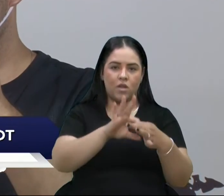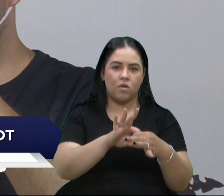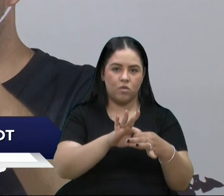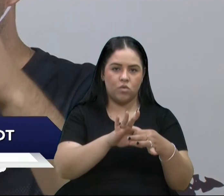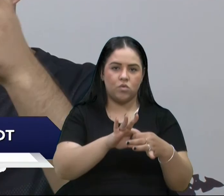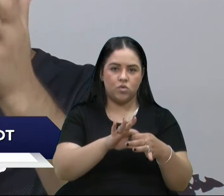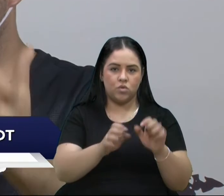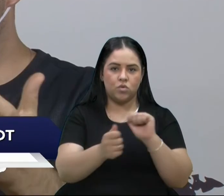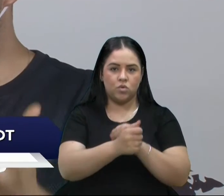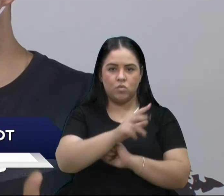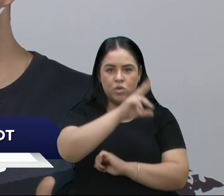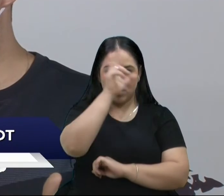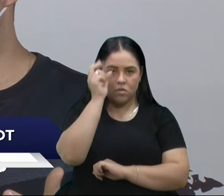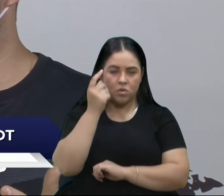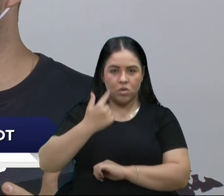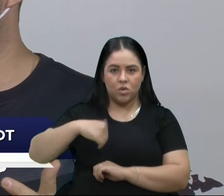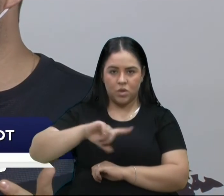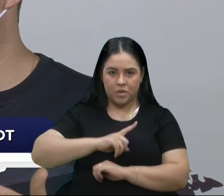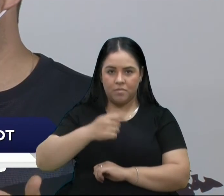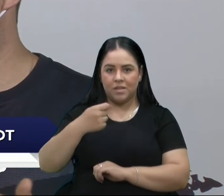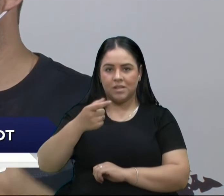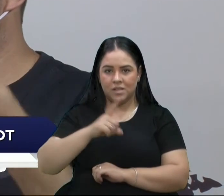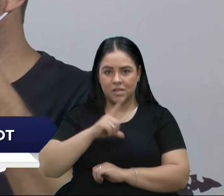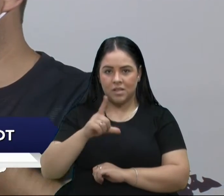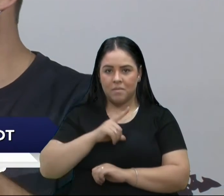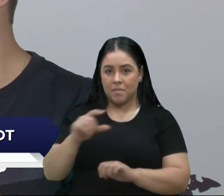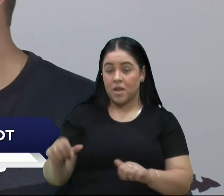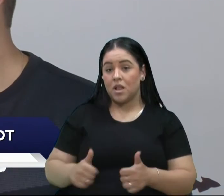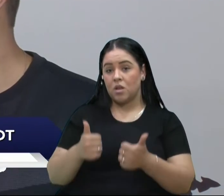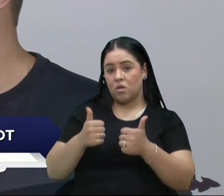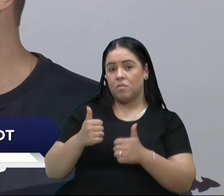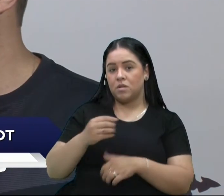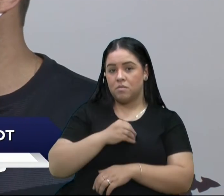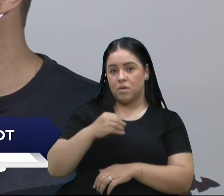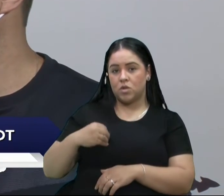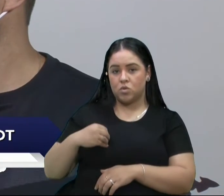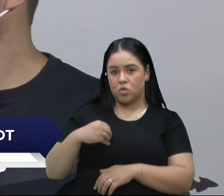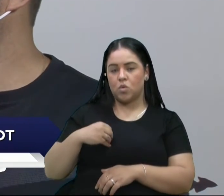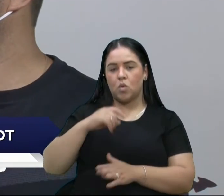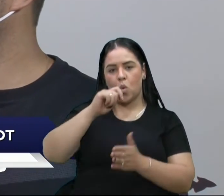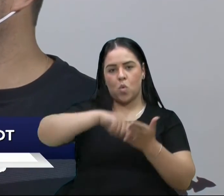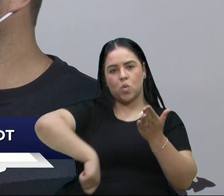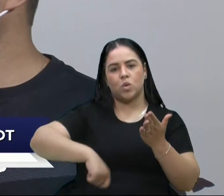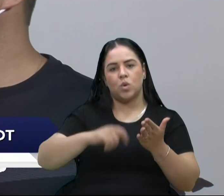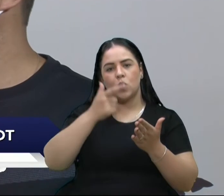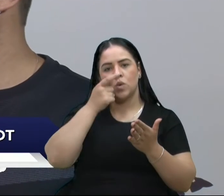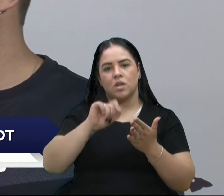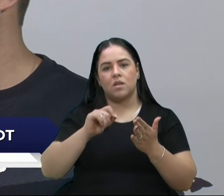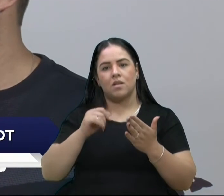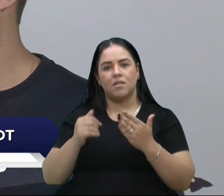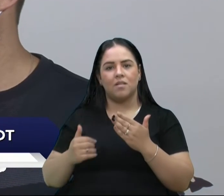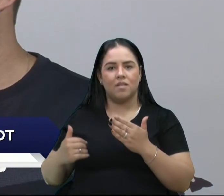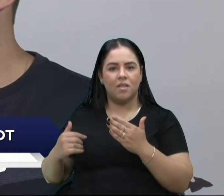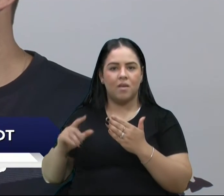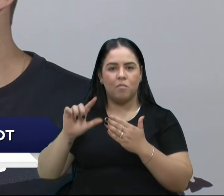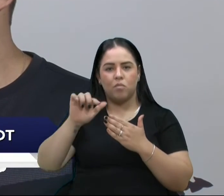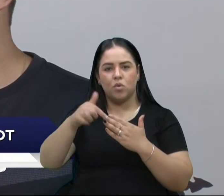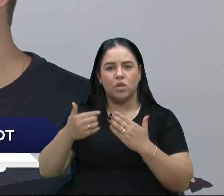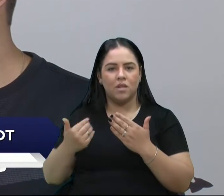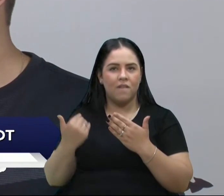precisamos que seja atrativo para esses médicos concursos e fortaleça o atendimento primário para evitar lá na frente,